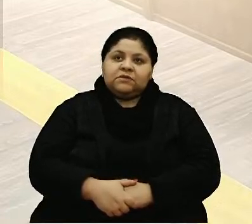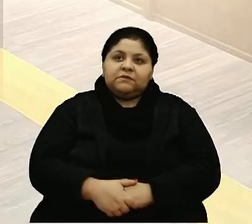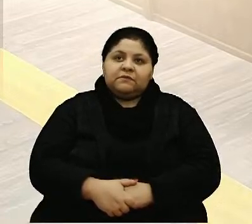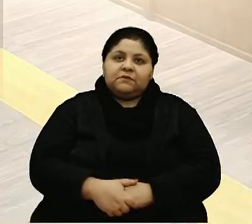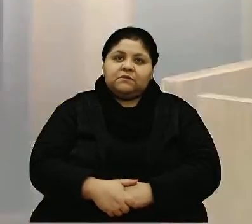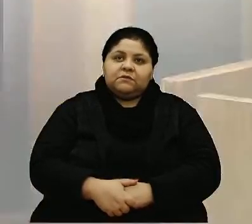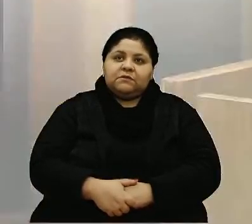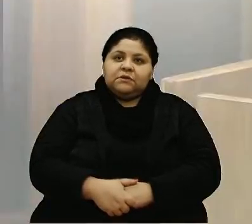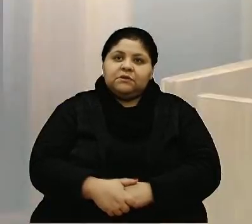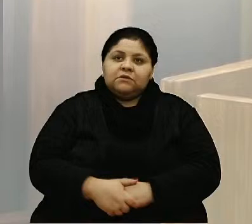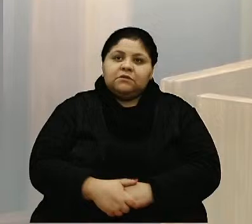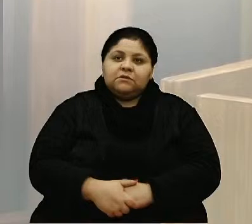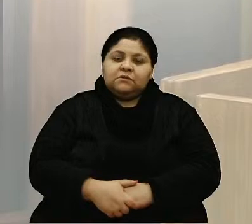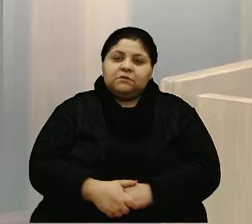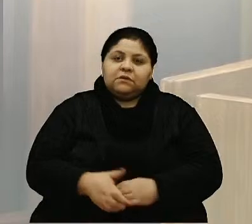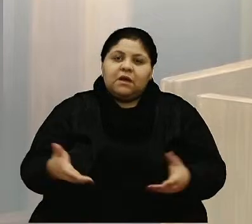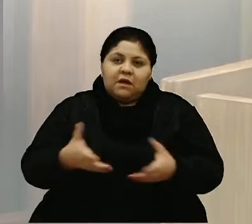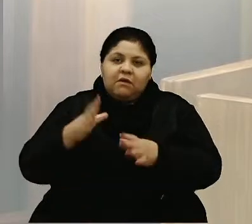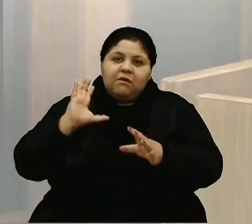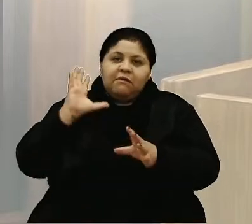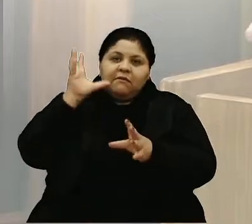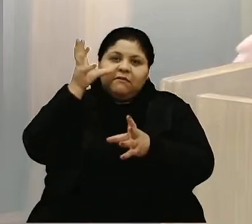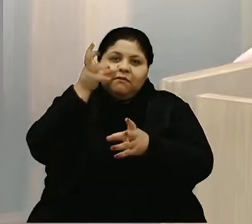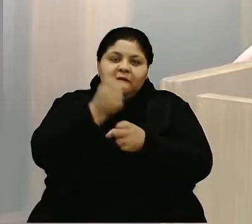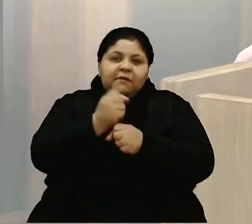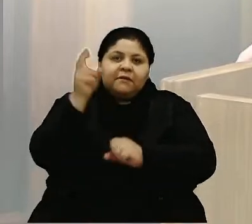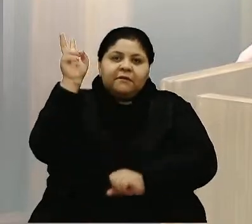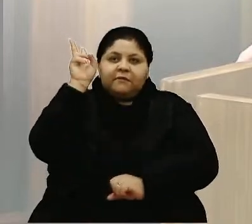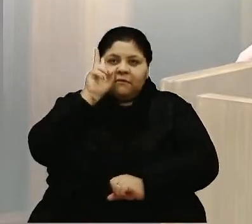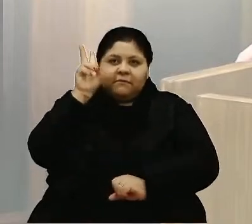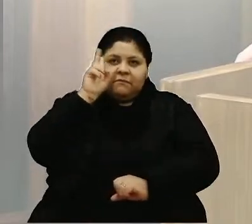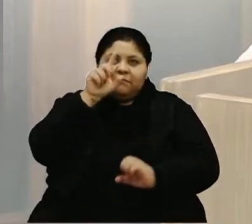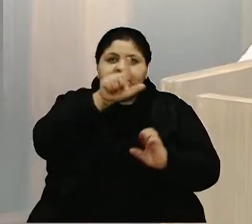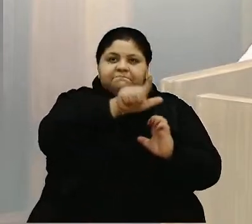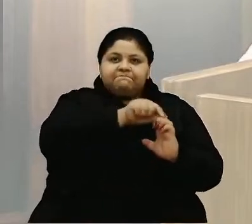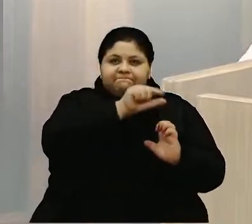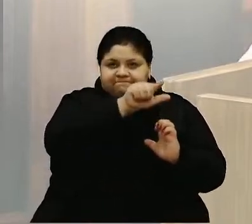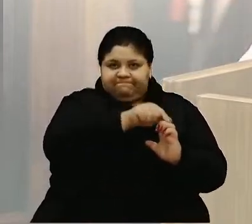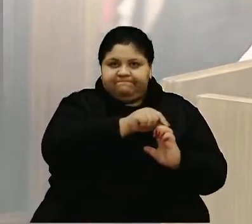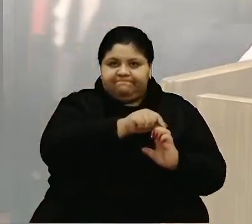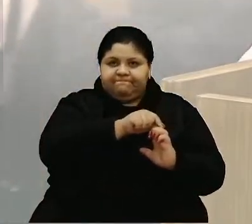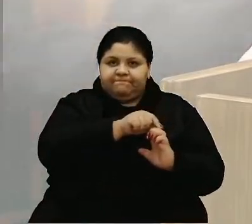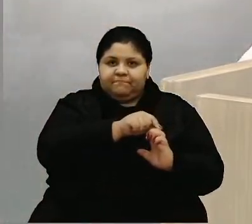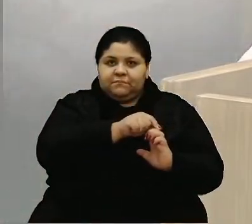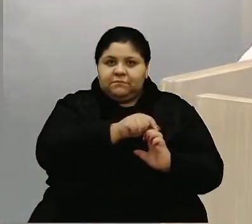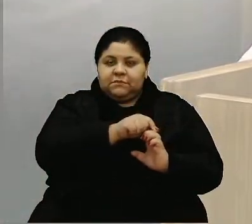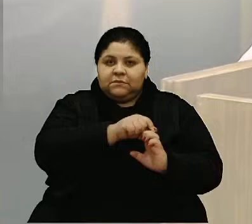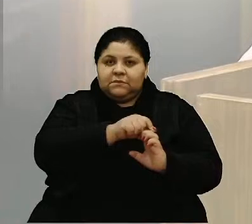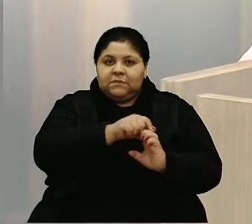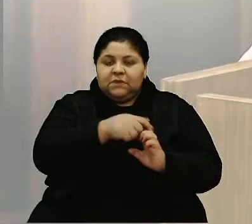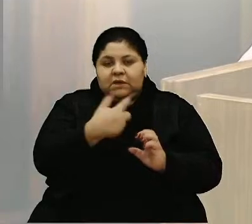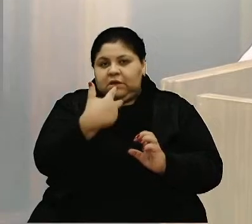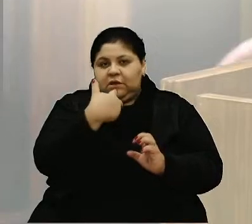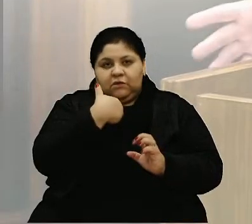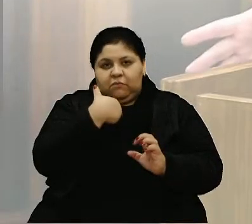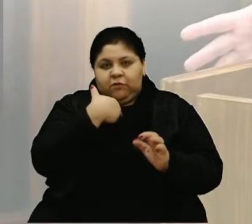Esse é um pouquinho do resumo da história dessa grande empresa. E não poderia